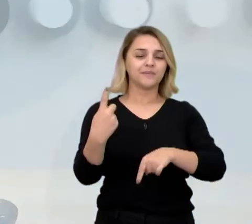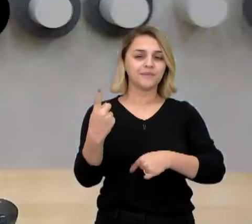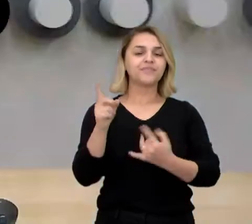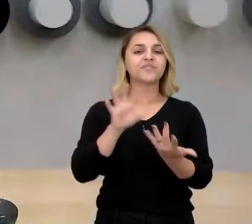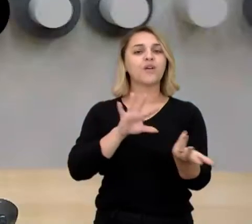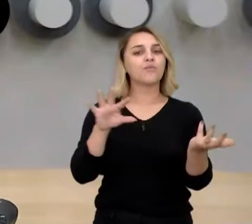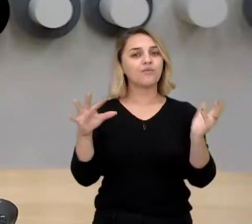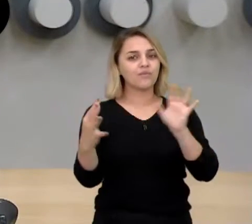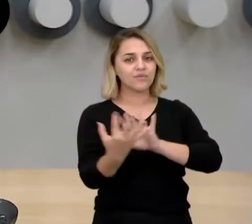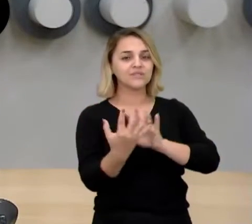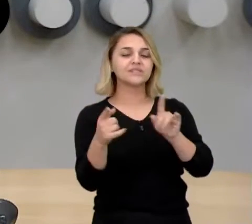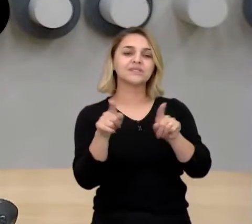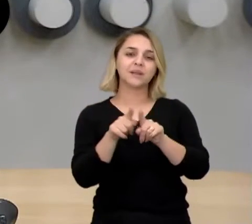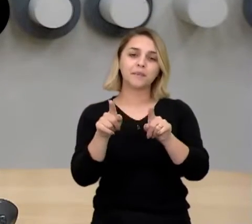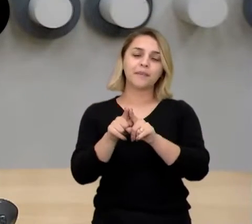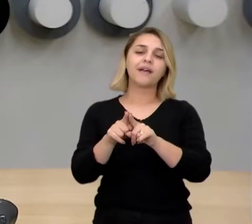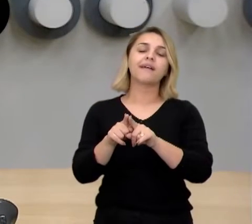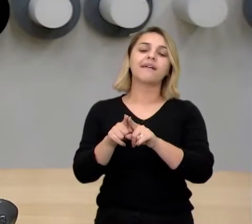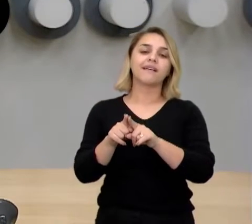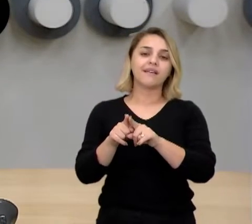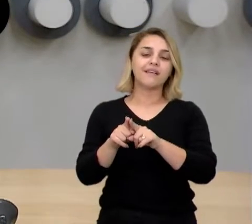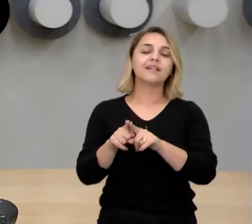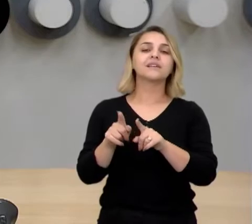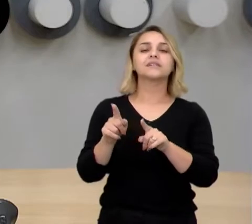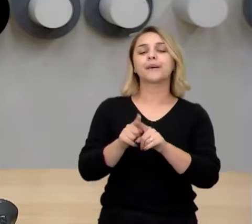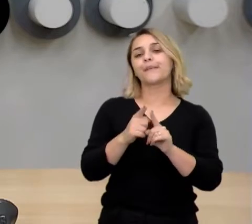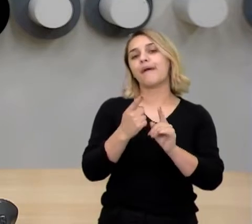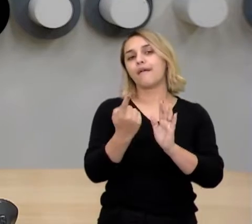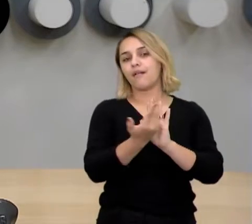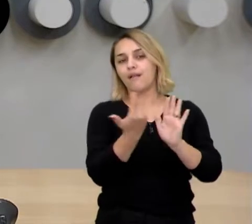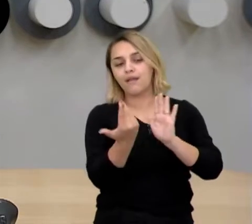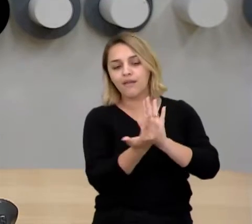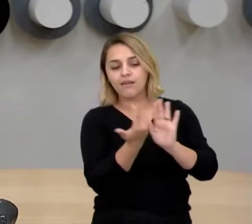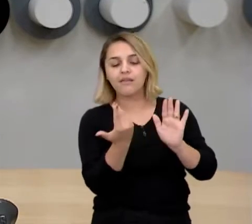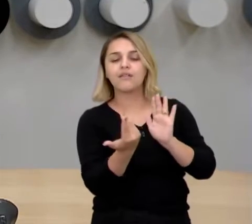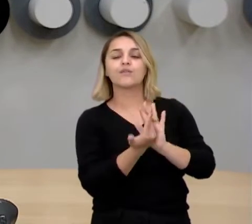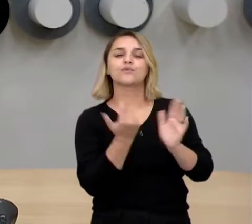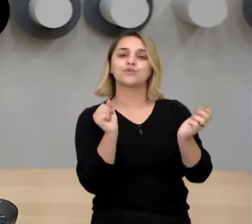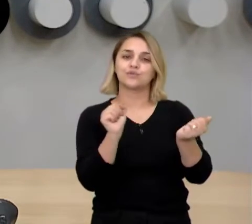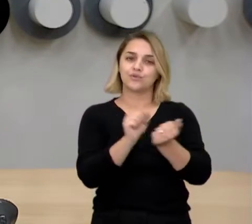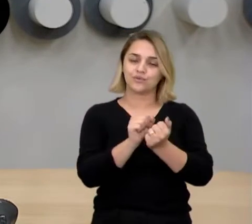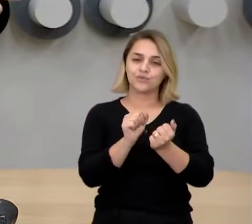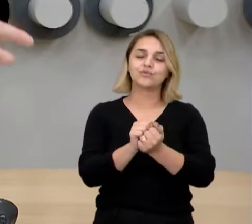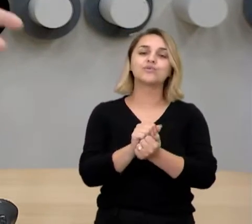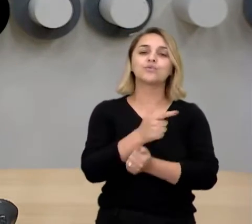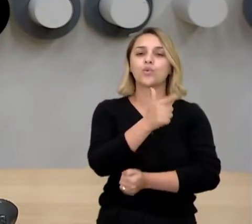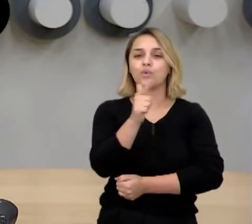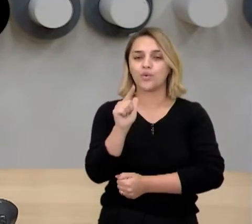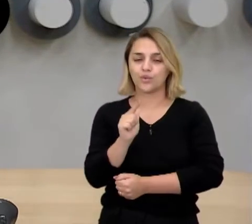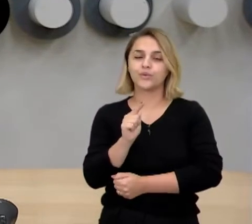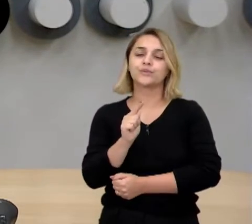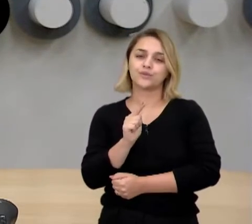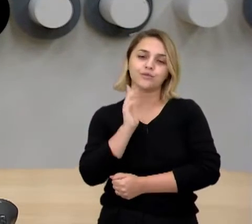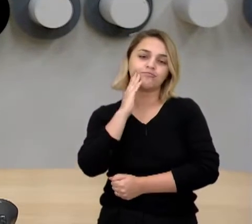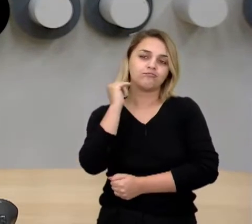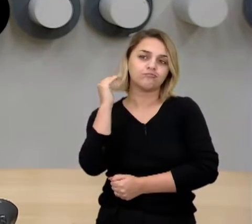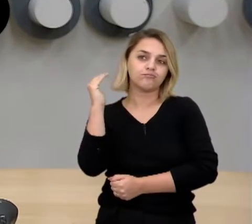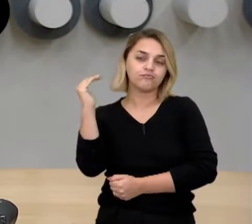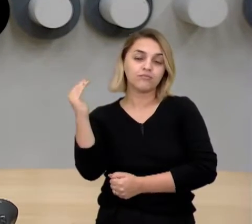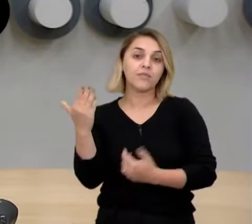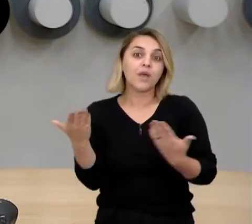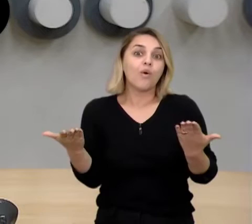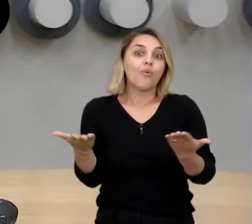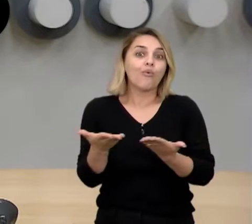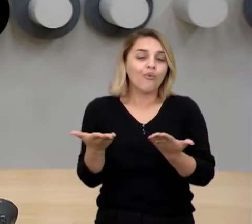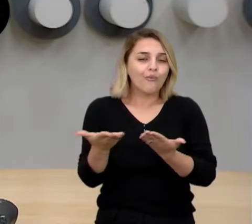as cartas persas, a enciclopédia que ele escreveu junto com Diderot e d'Alembert, né? Mas hoje